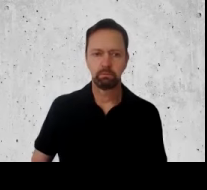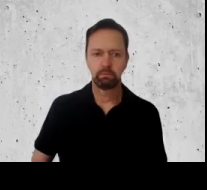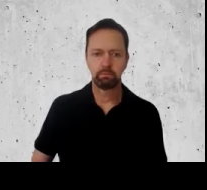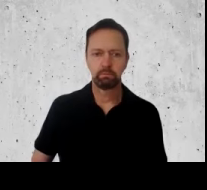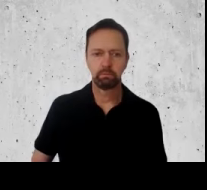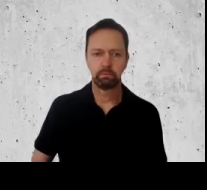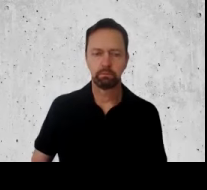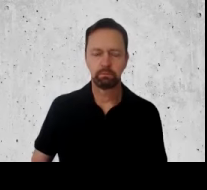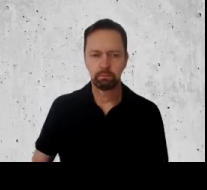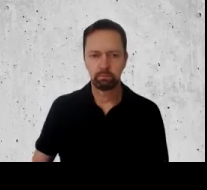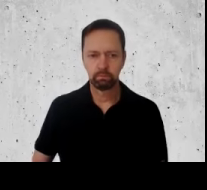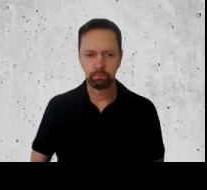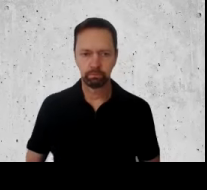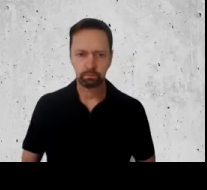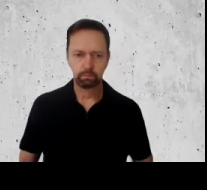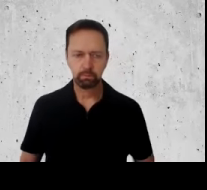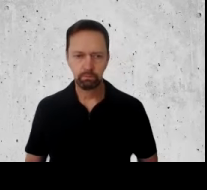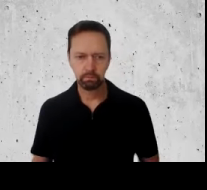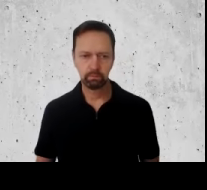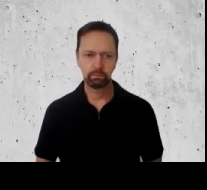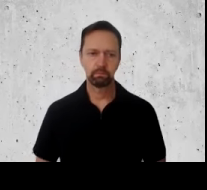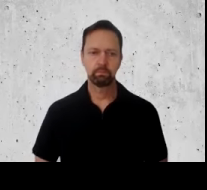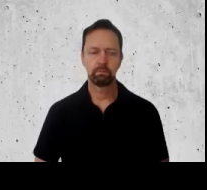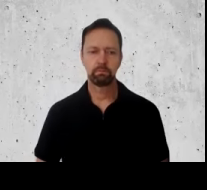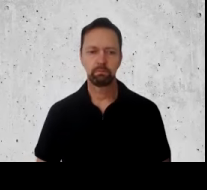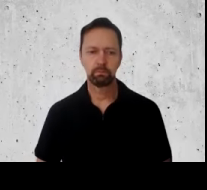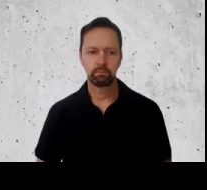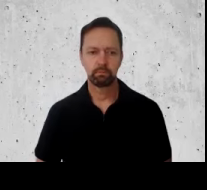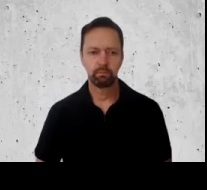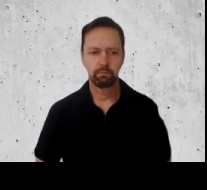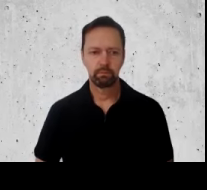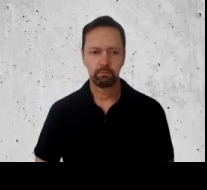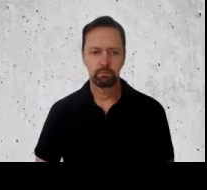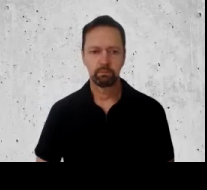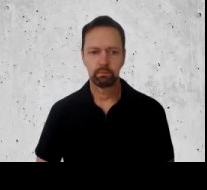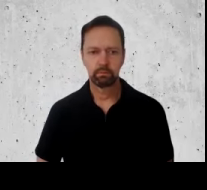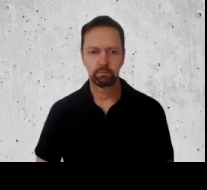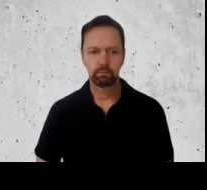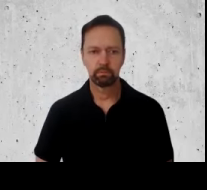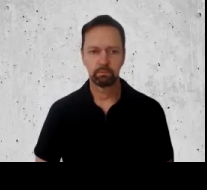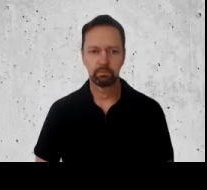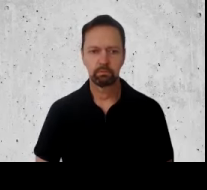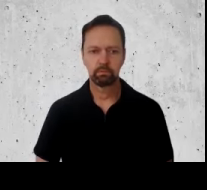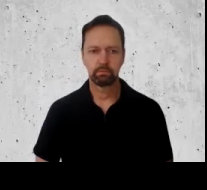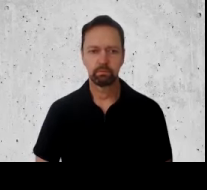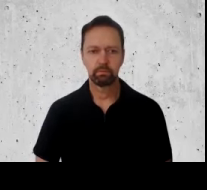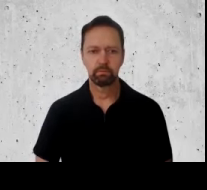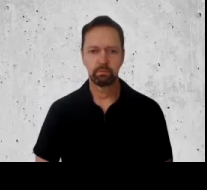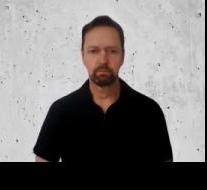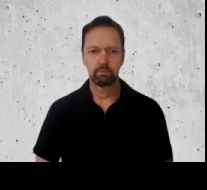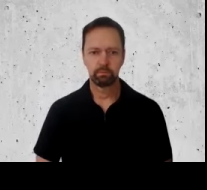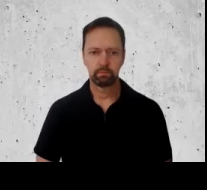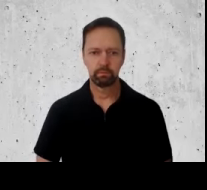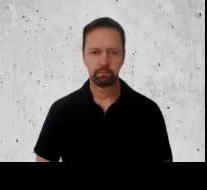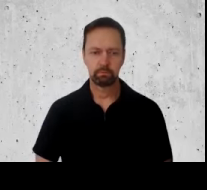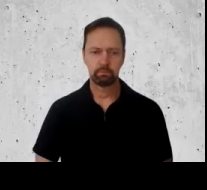com análise de risco. E minha área de pesquisa hoje é aplicação